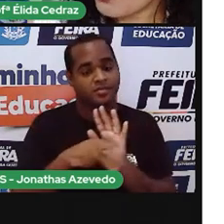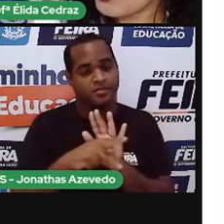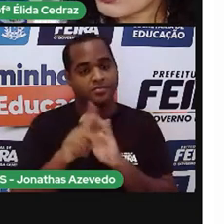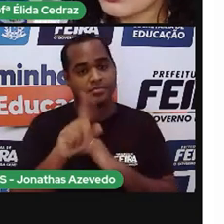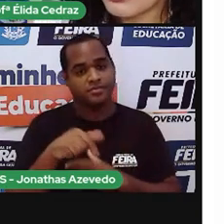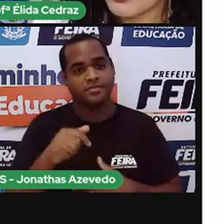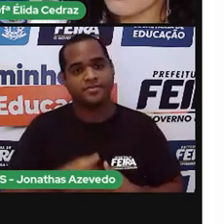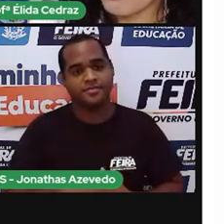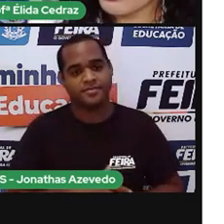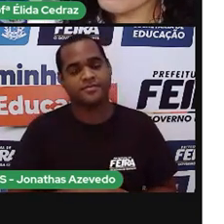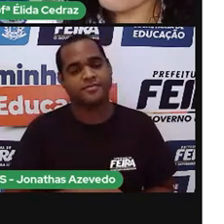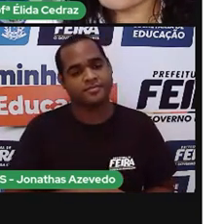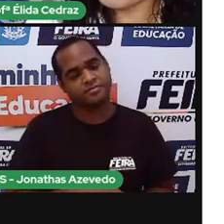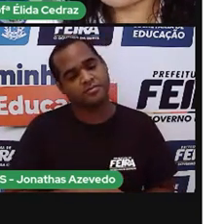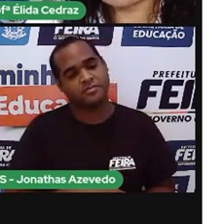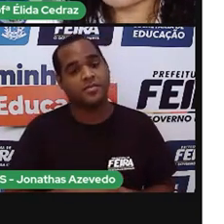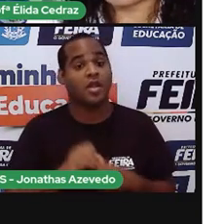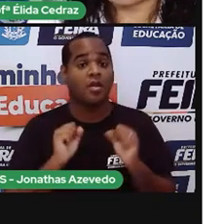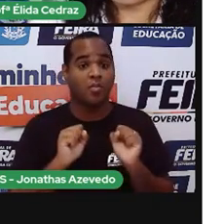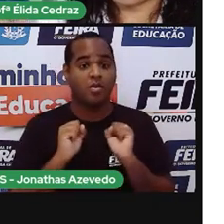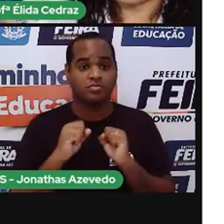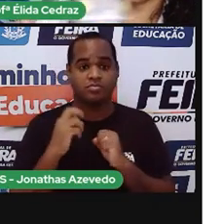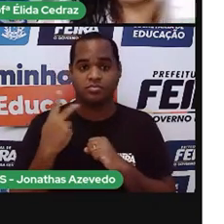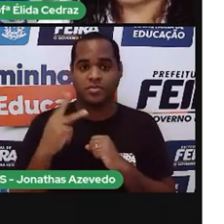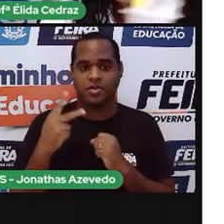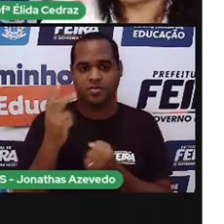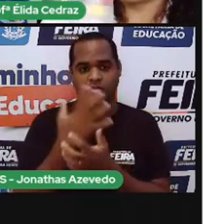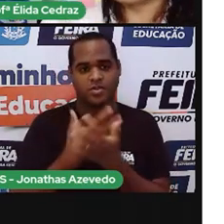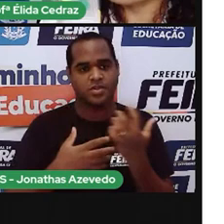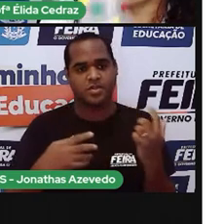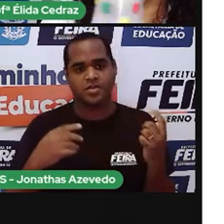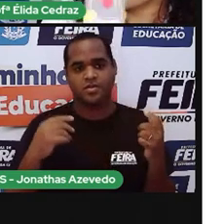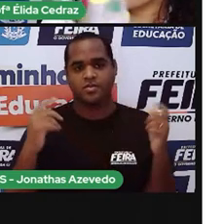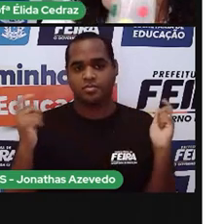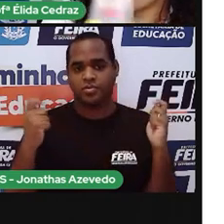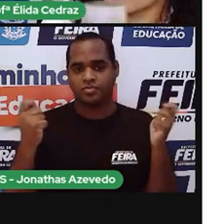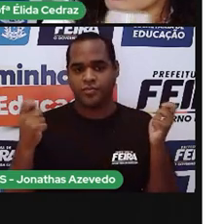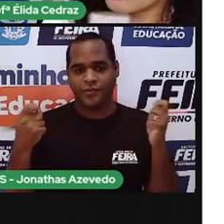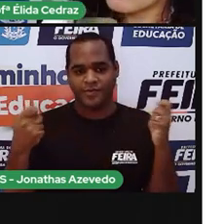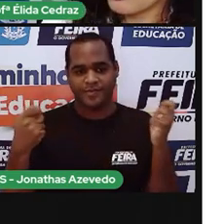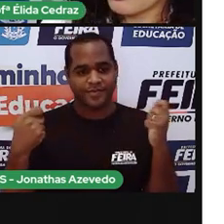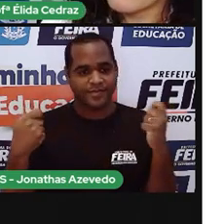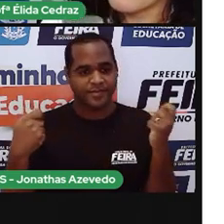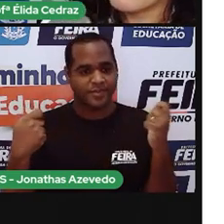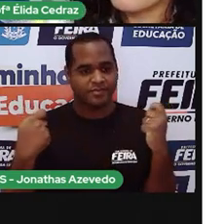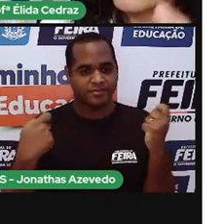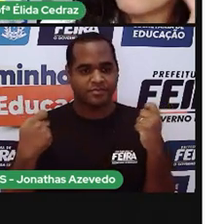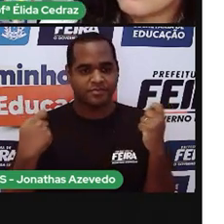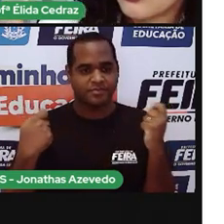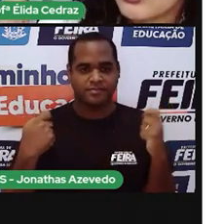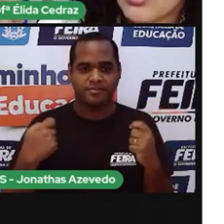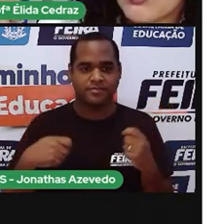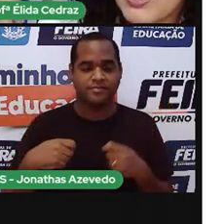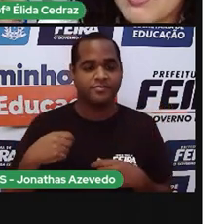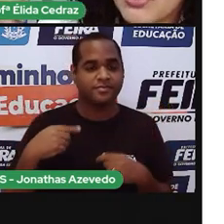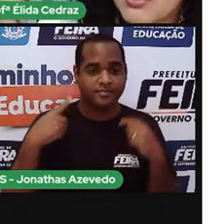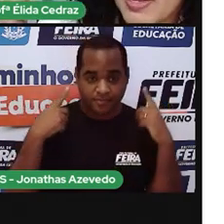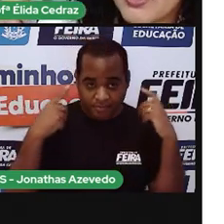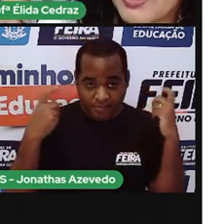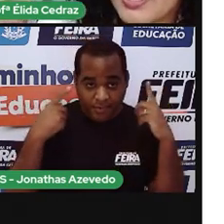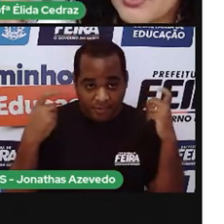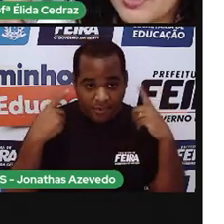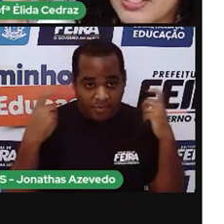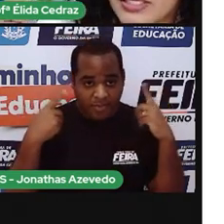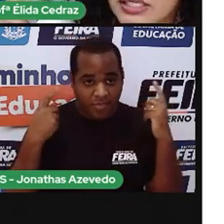som quando um instrumento em pó mas